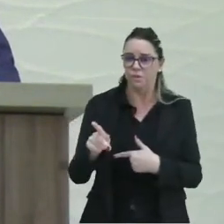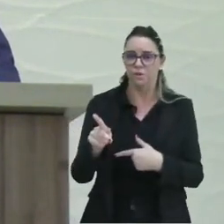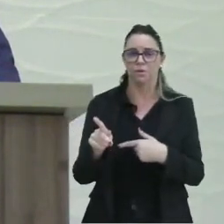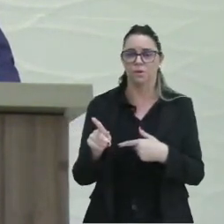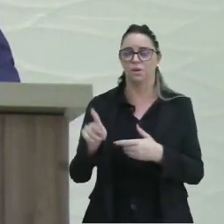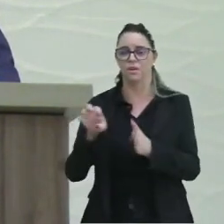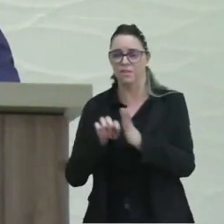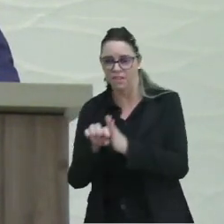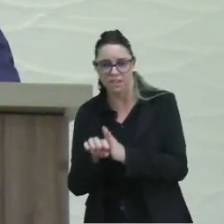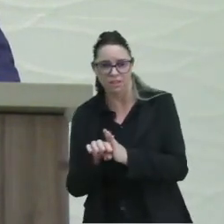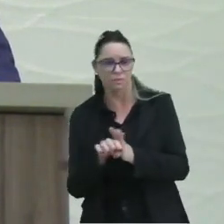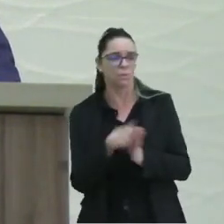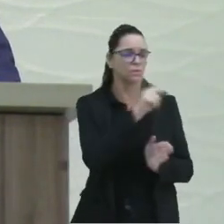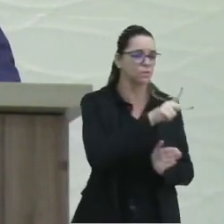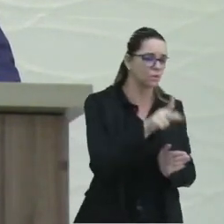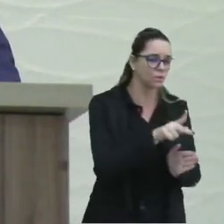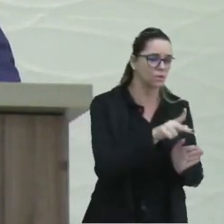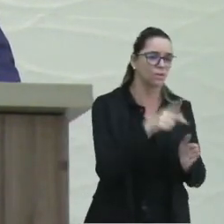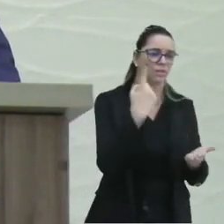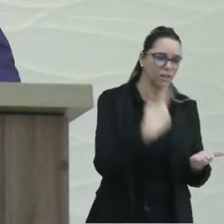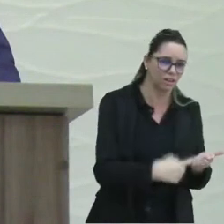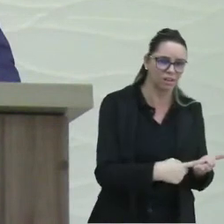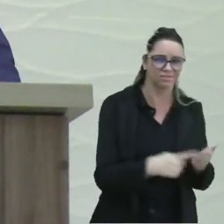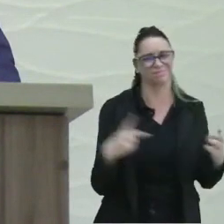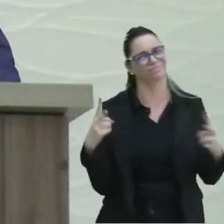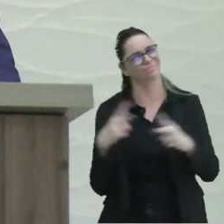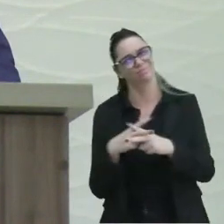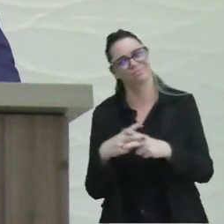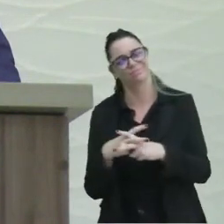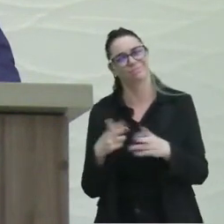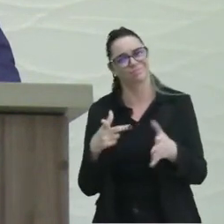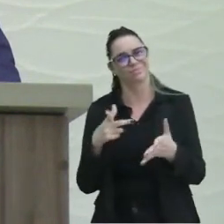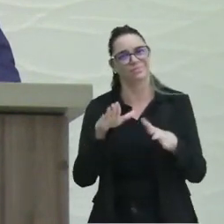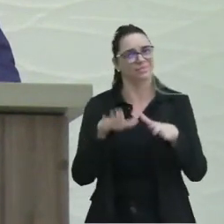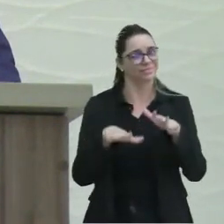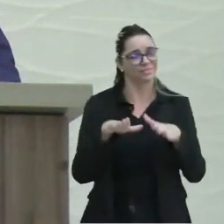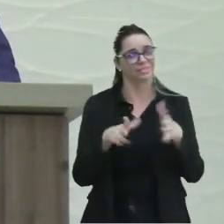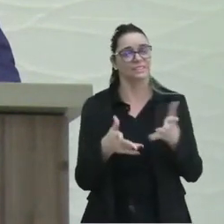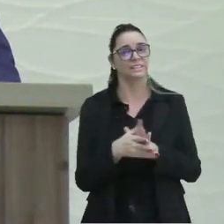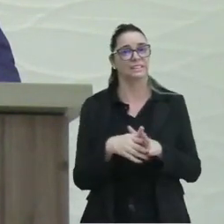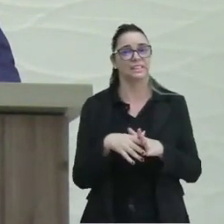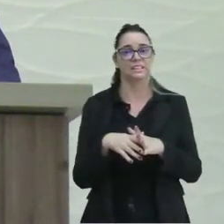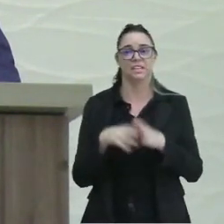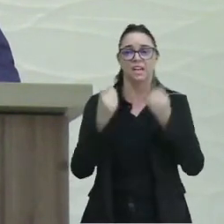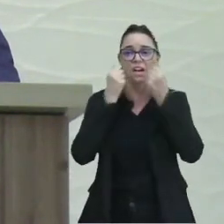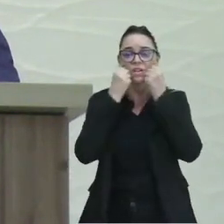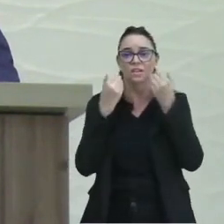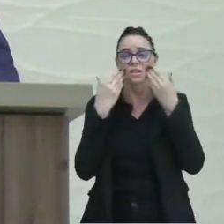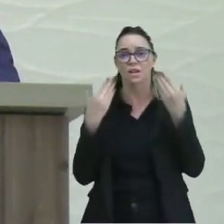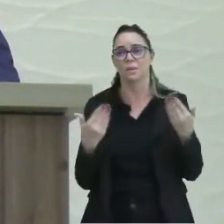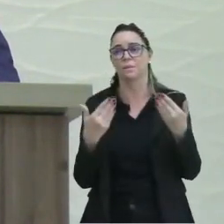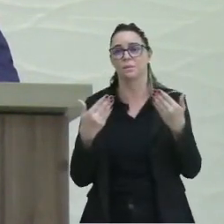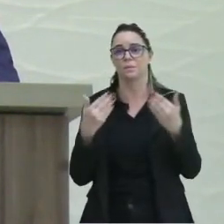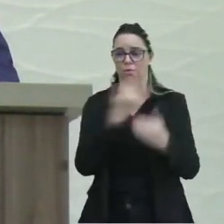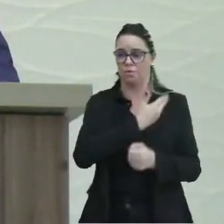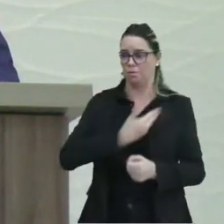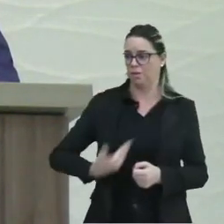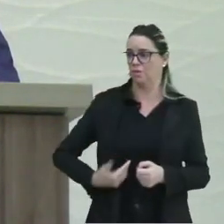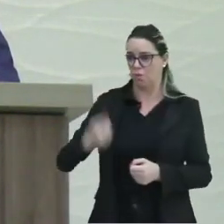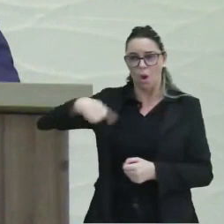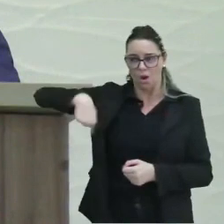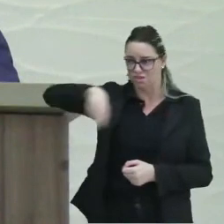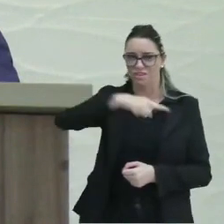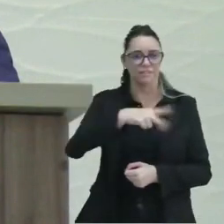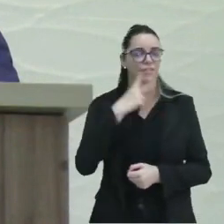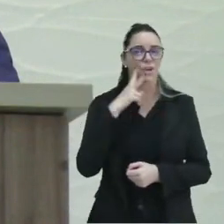contratado. A gente teve aí relatos, né, de que após aquela audiência pública ficou um clima difícil. Aqui mesmo a gente via a